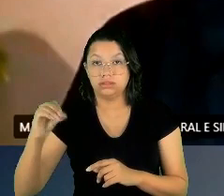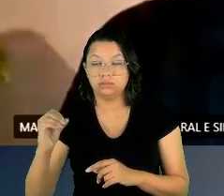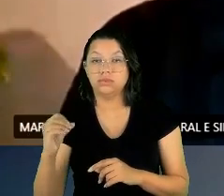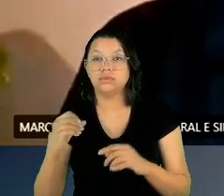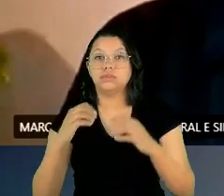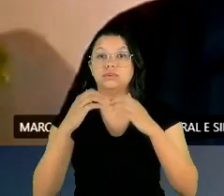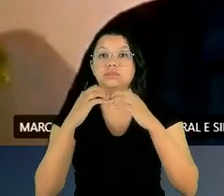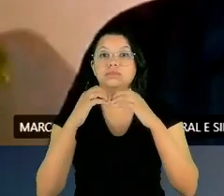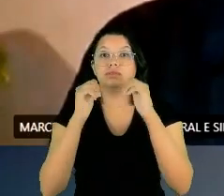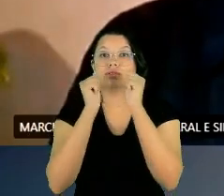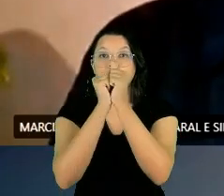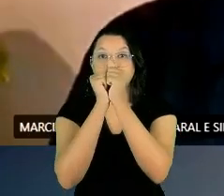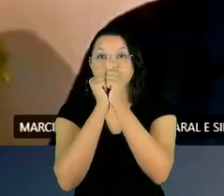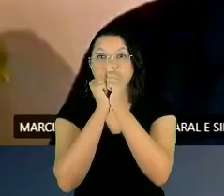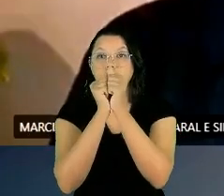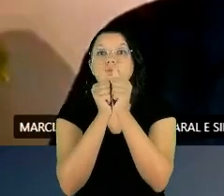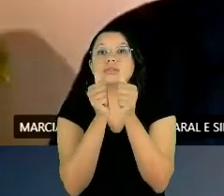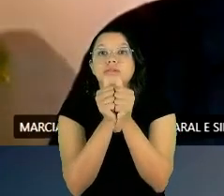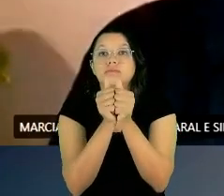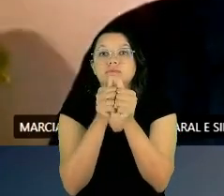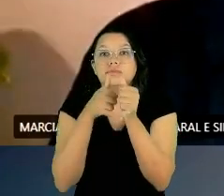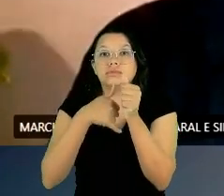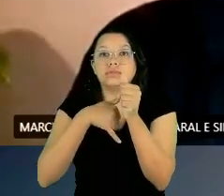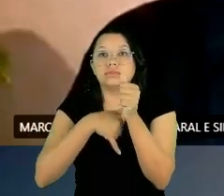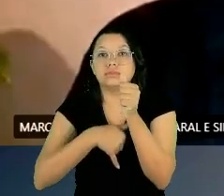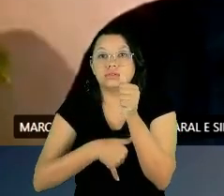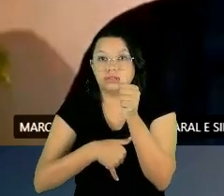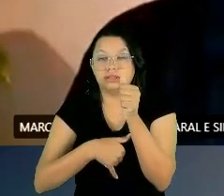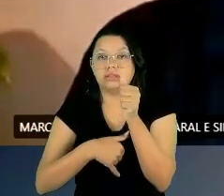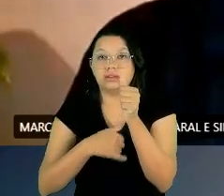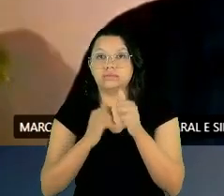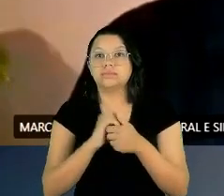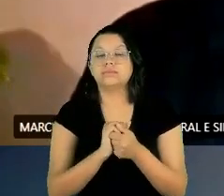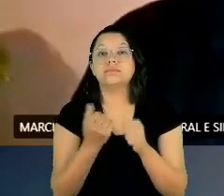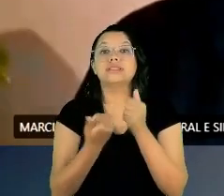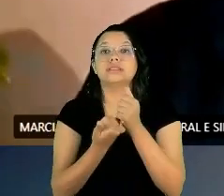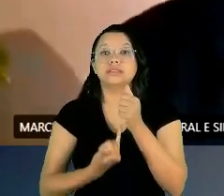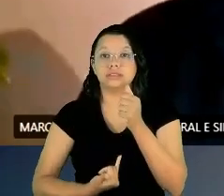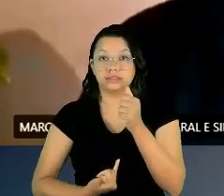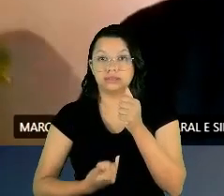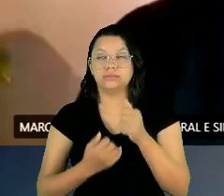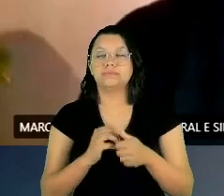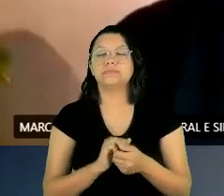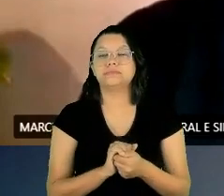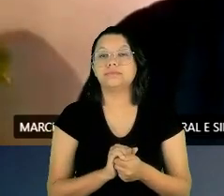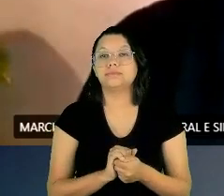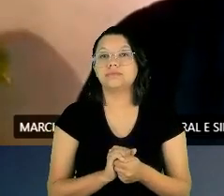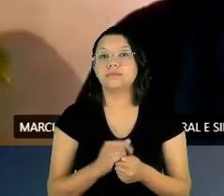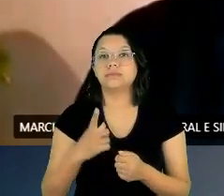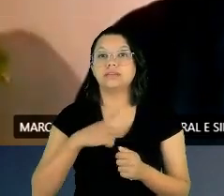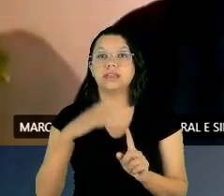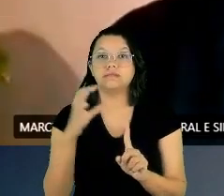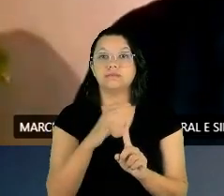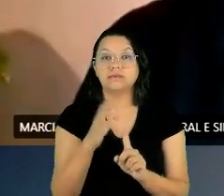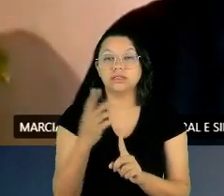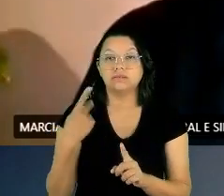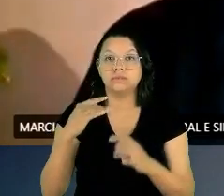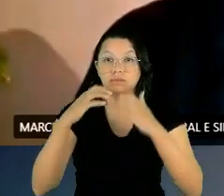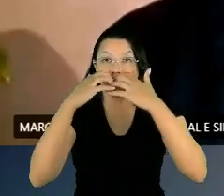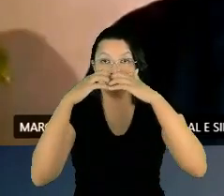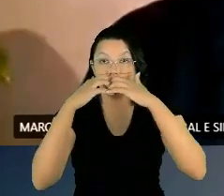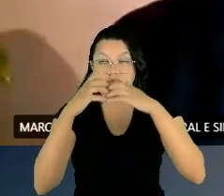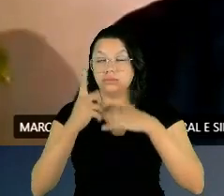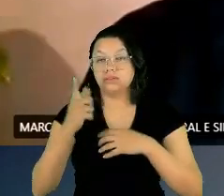nosso sistema nervoso central. Então, a gente chama de neurohormônios, quando esses hormônios têm ação no cérebro e não nas